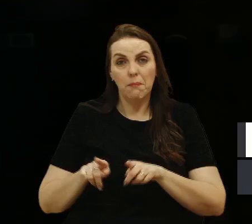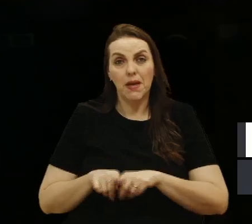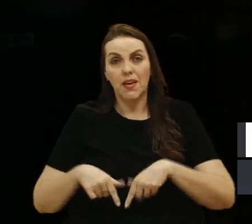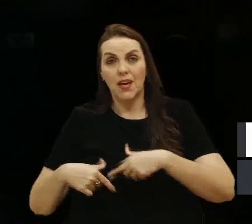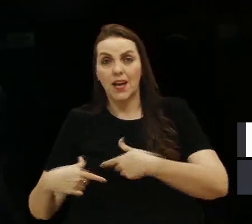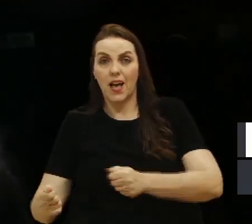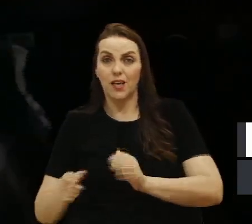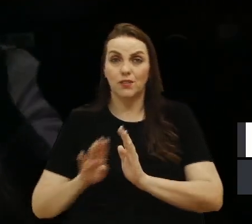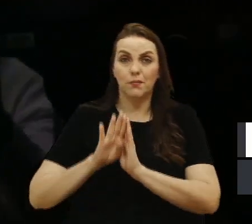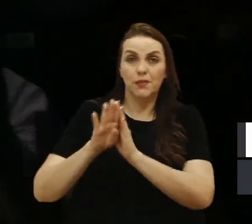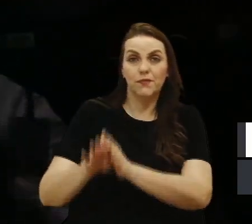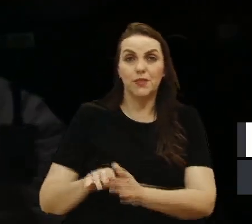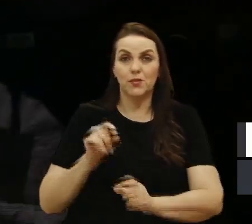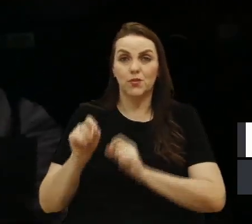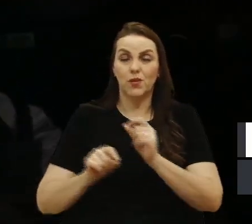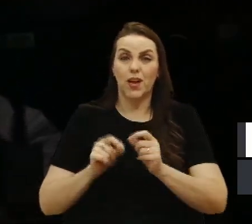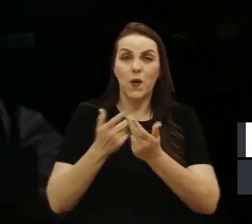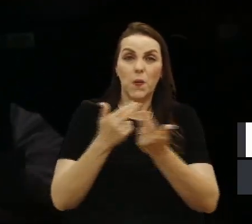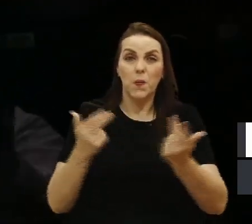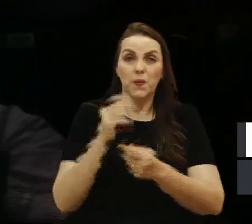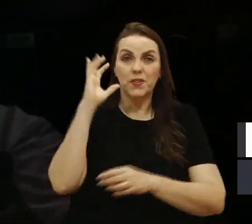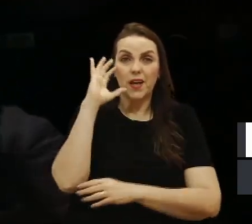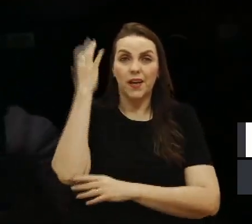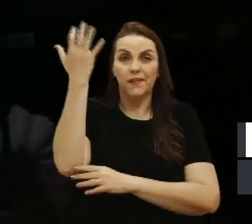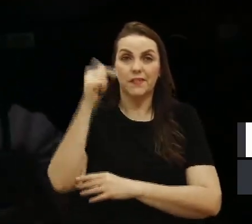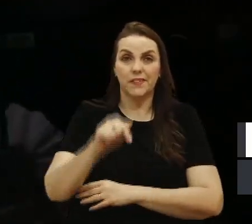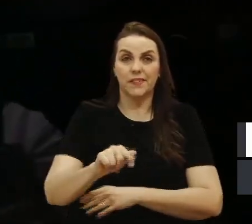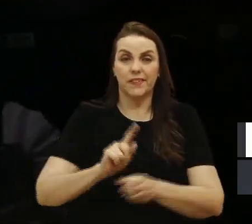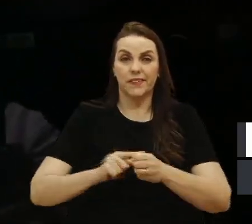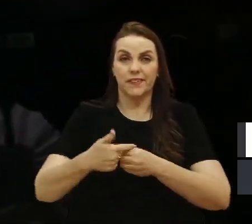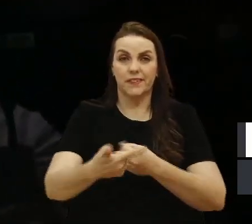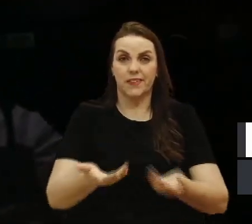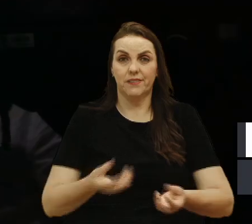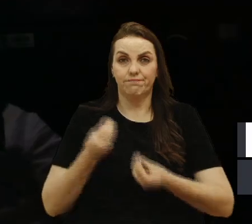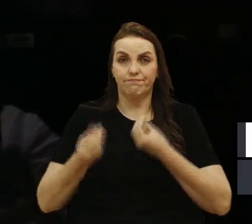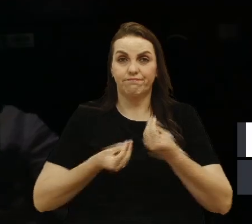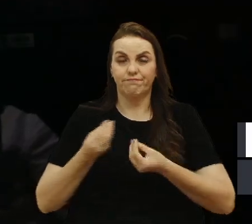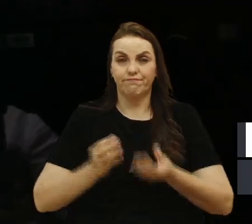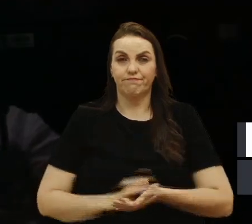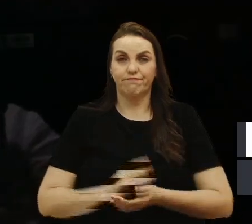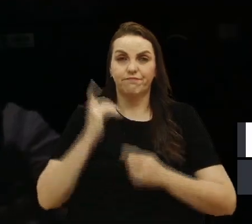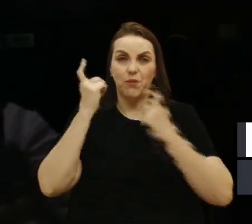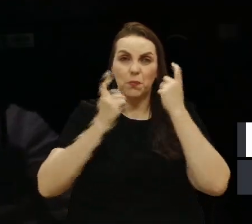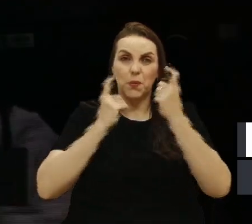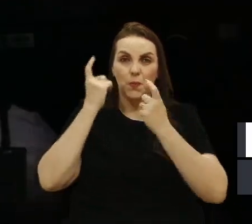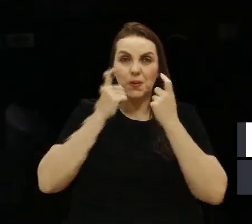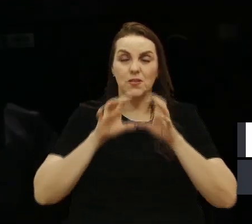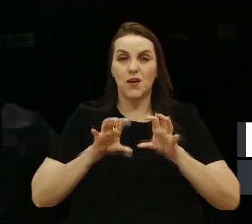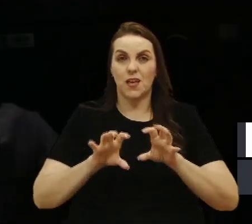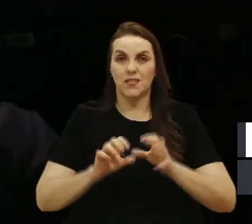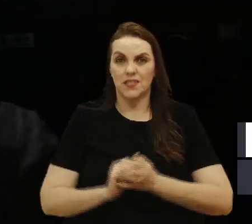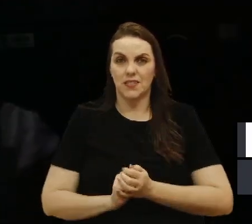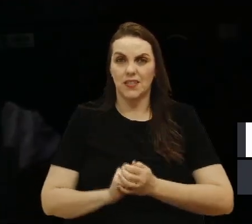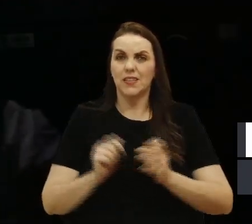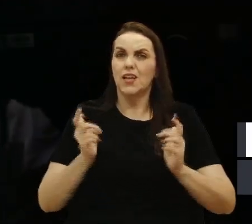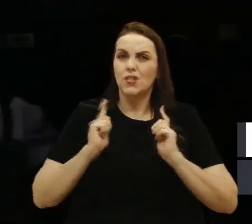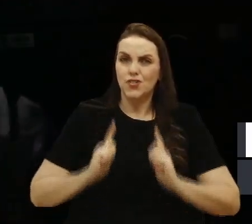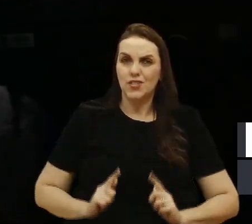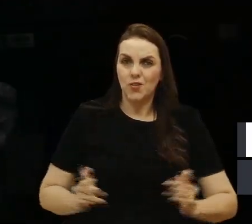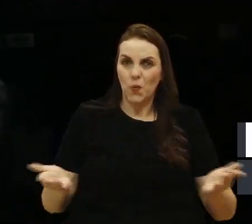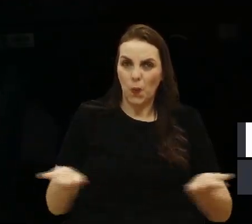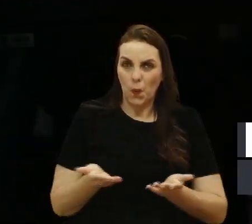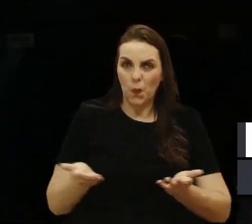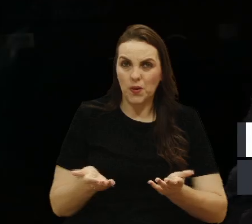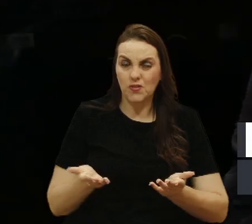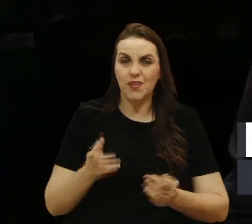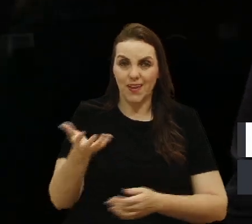como nós vamos fazer para as coisas acontecerem na nossa cidade? E a minha preocupação é essa. Será que quem está na gestão hoje quer que